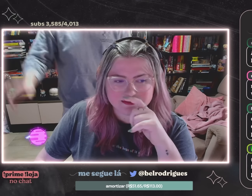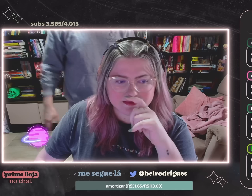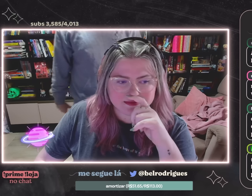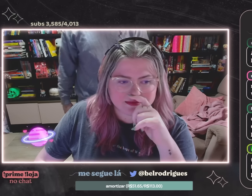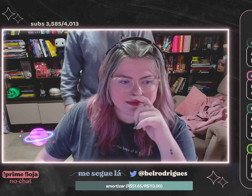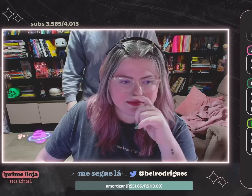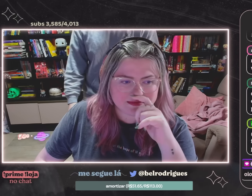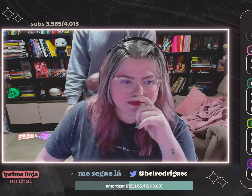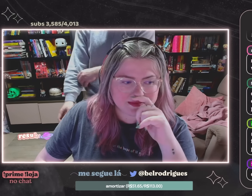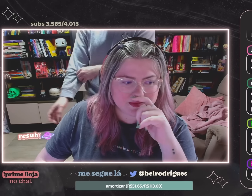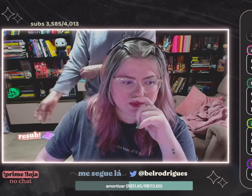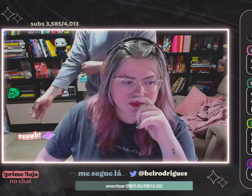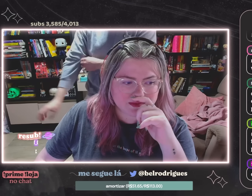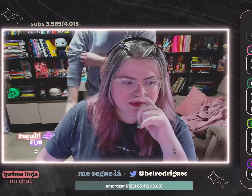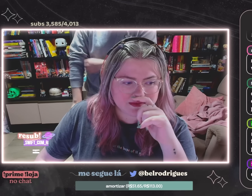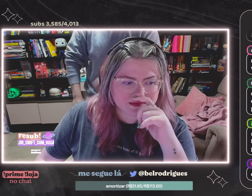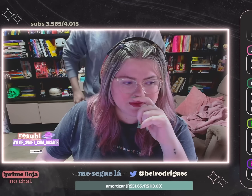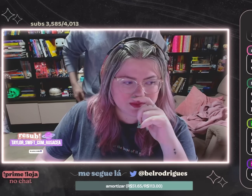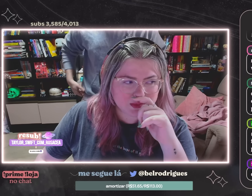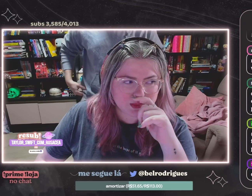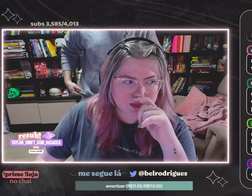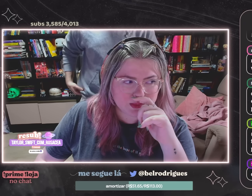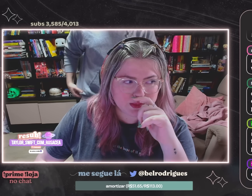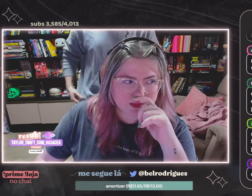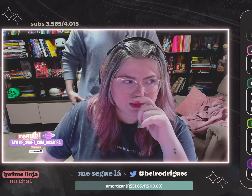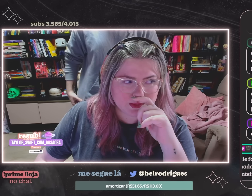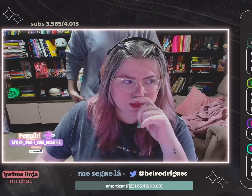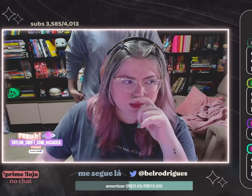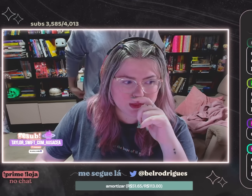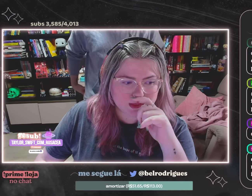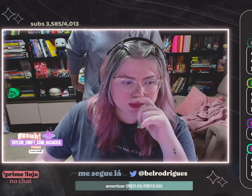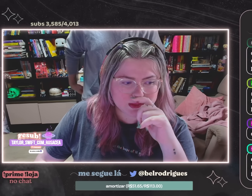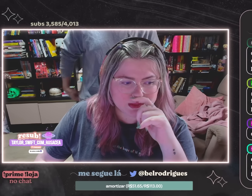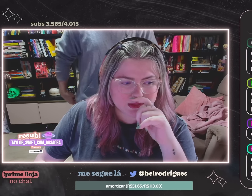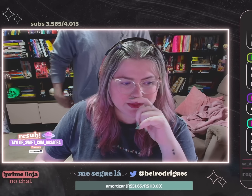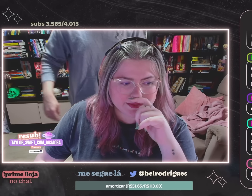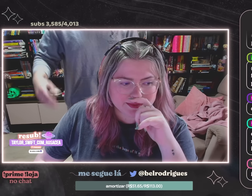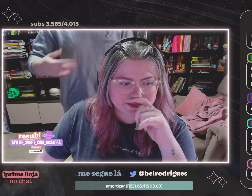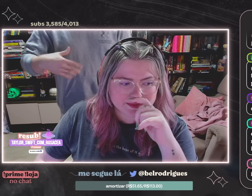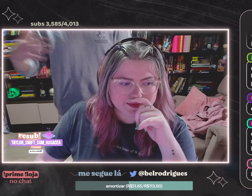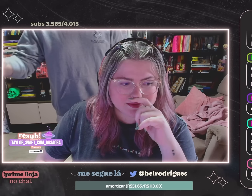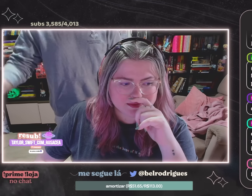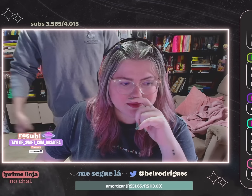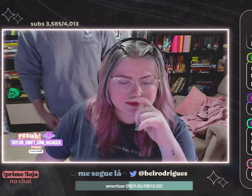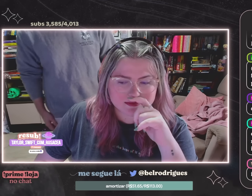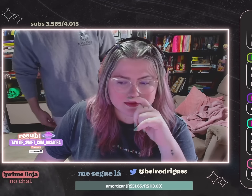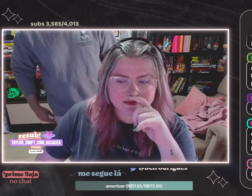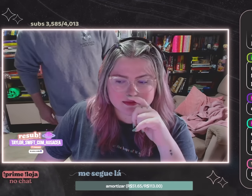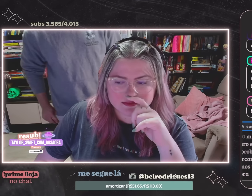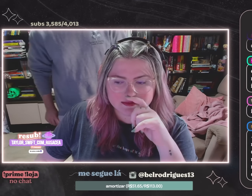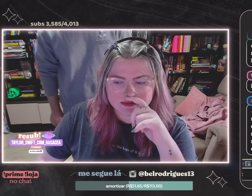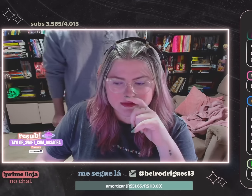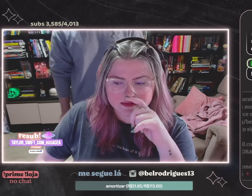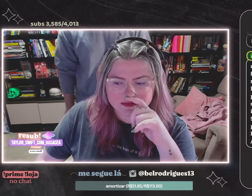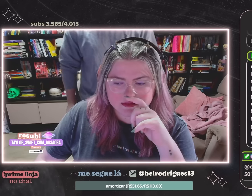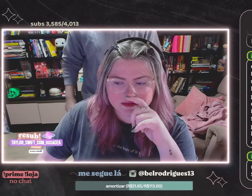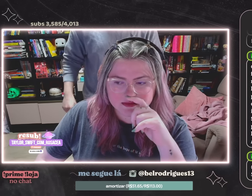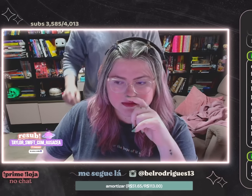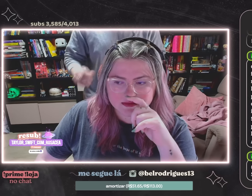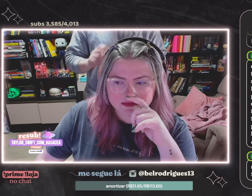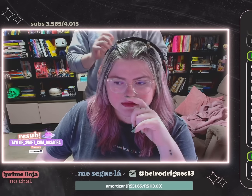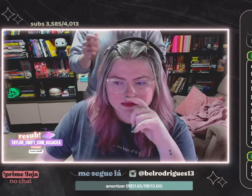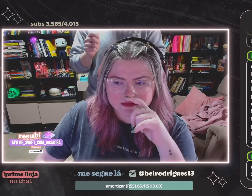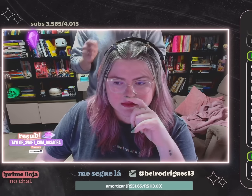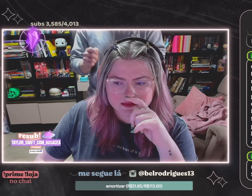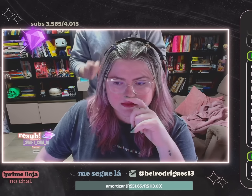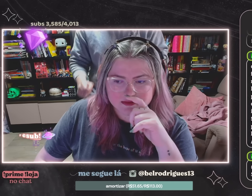leva de gente aí dessa turminha Liberal aí que nem sabe o que tá sendo explorado tá ligado trabalhando de domingo a domingo mas no